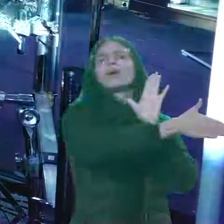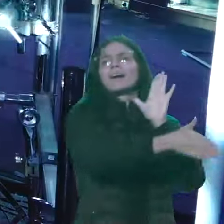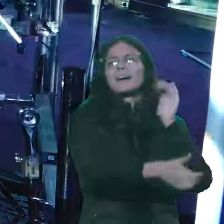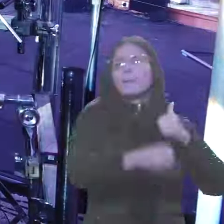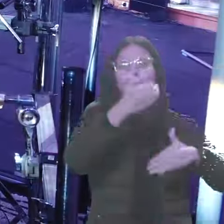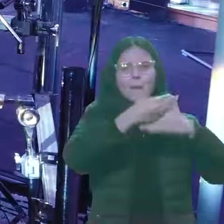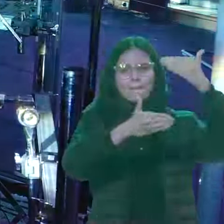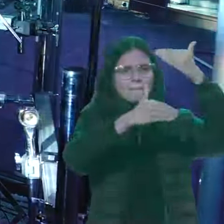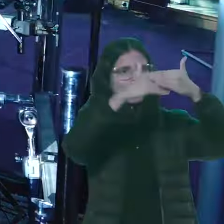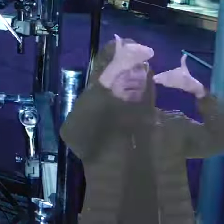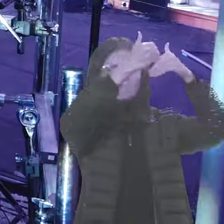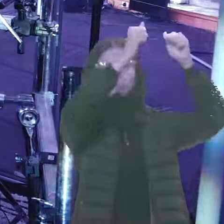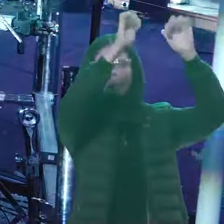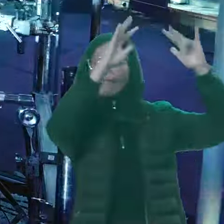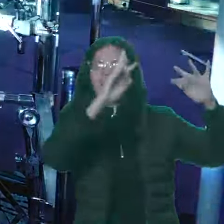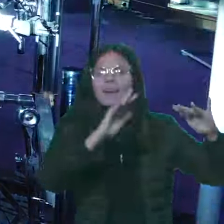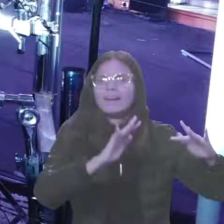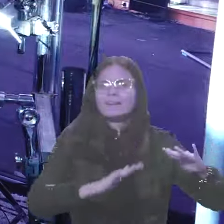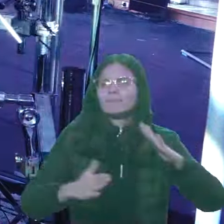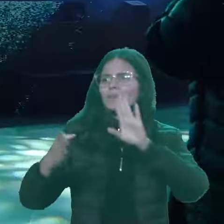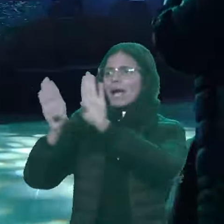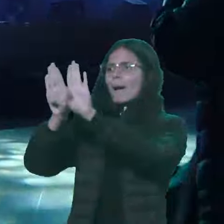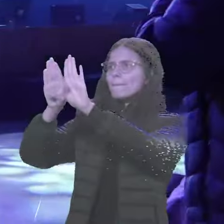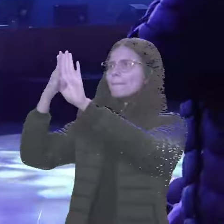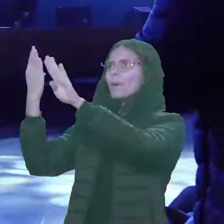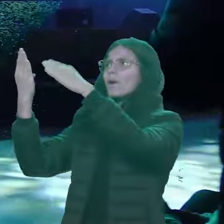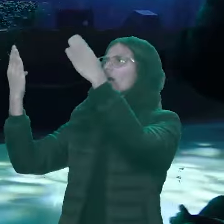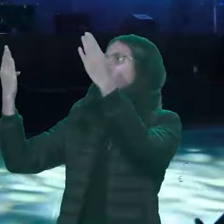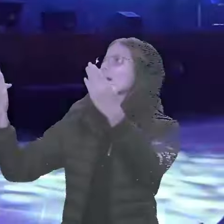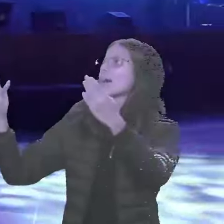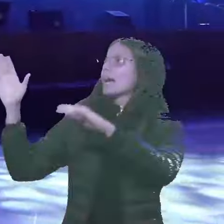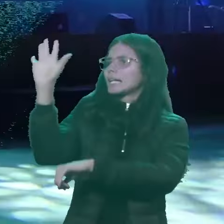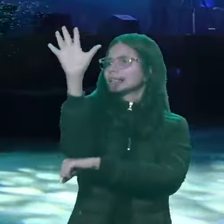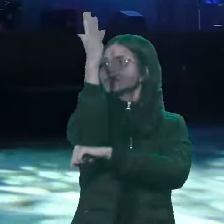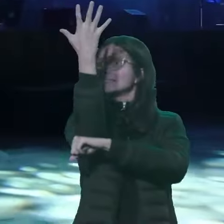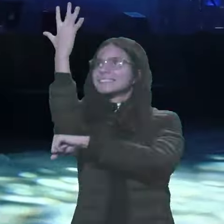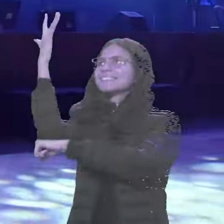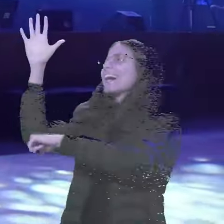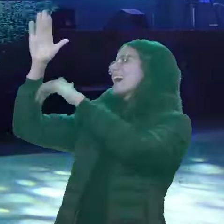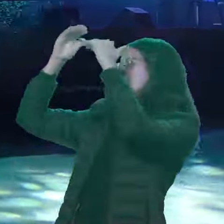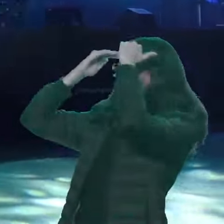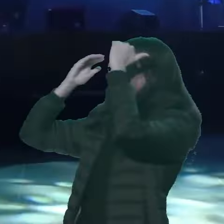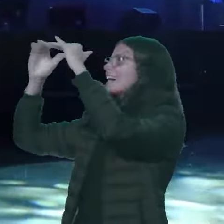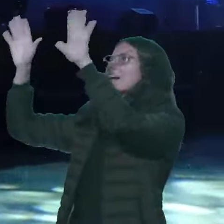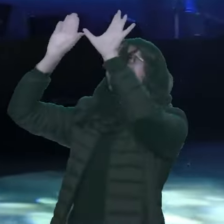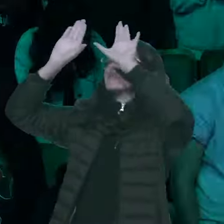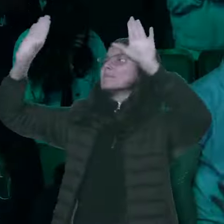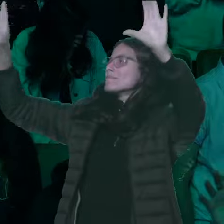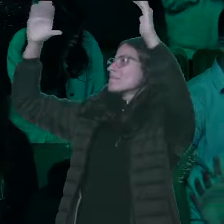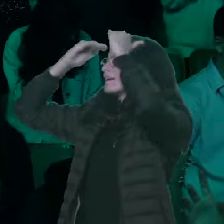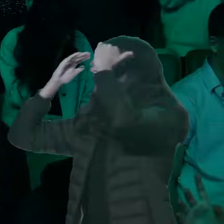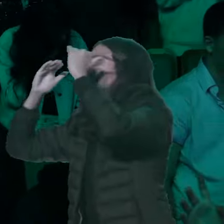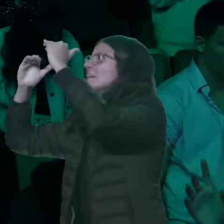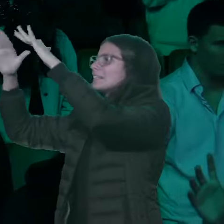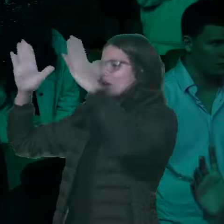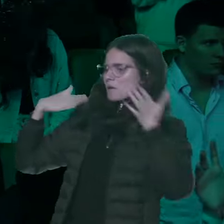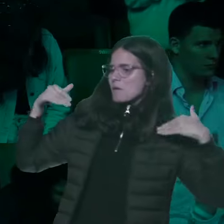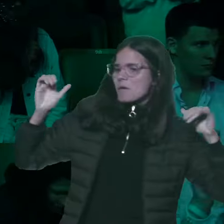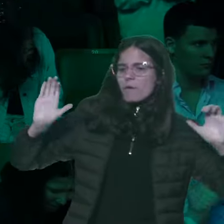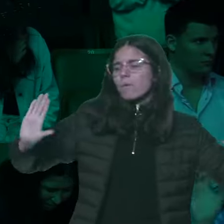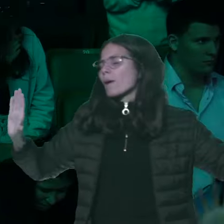muros caem, as portas caem, as árvores te adoram, o céu te adoram, os anjos